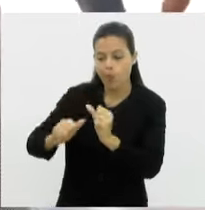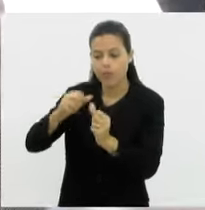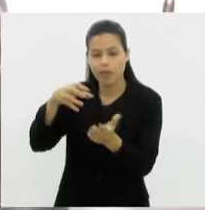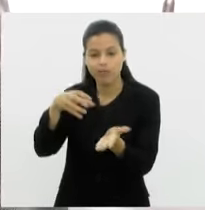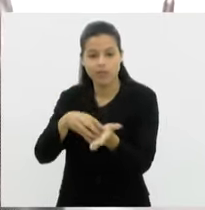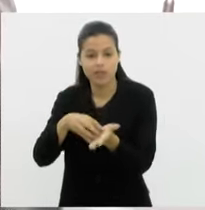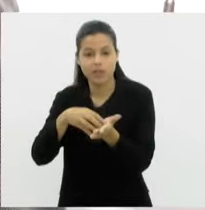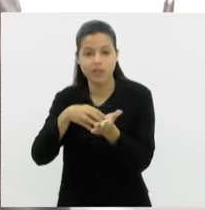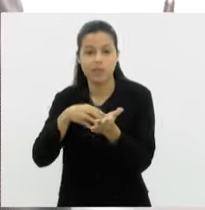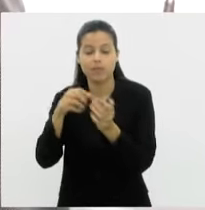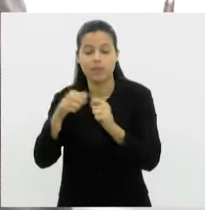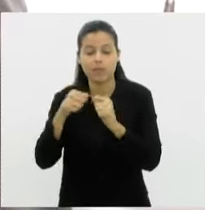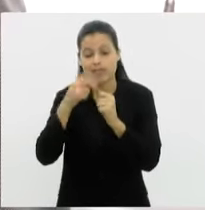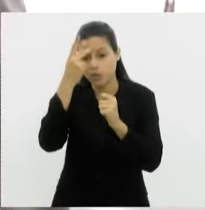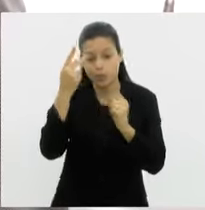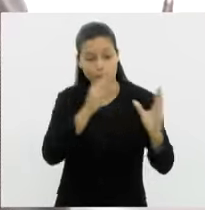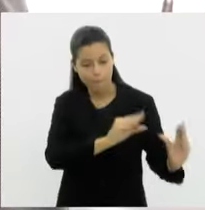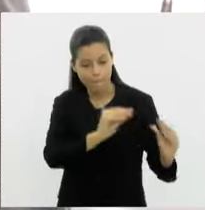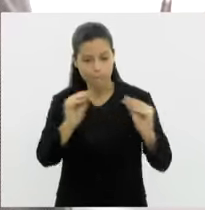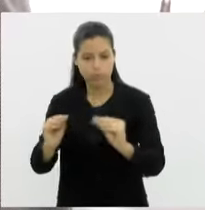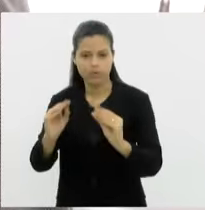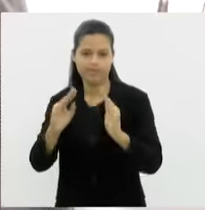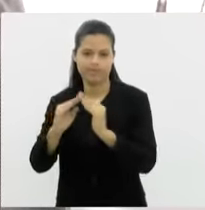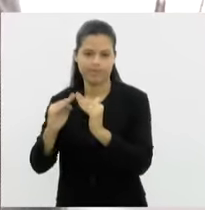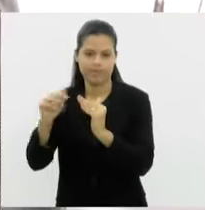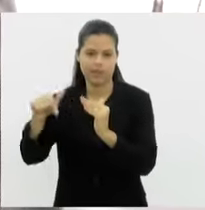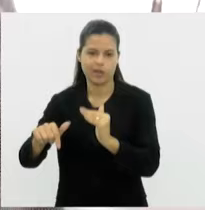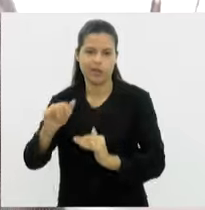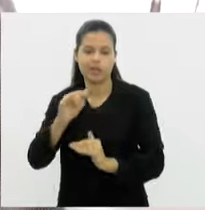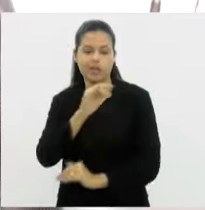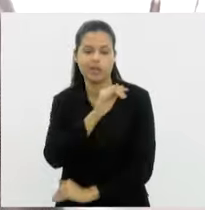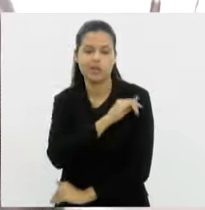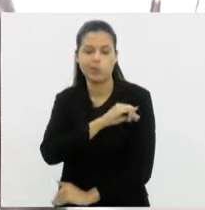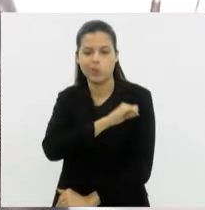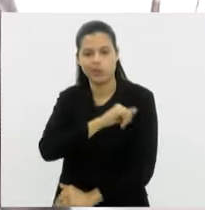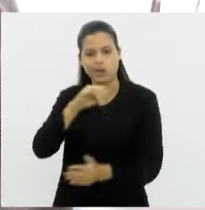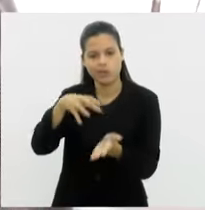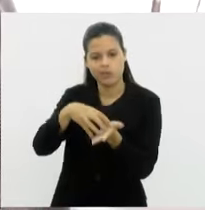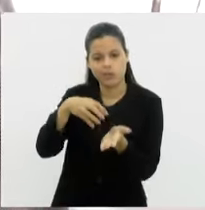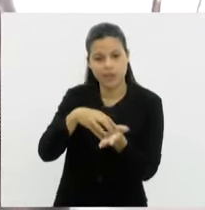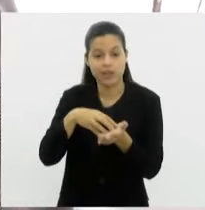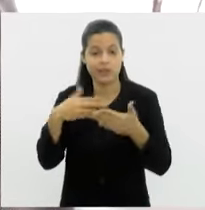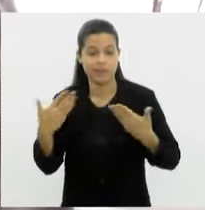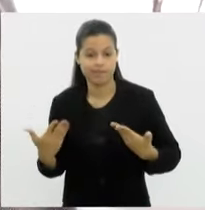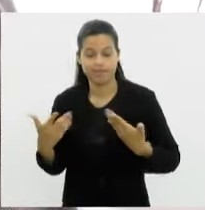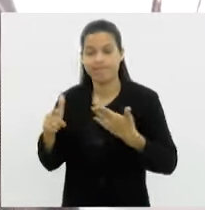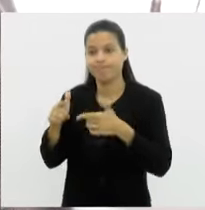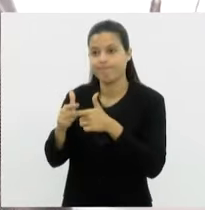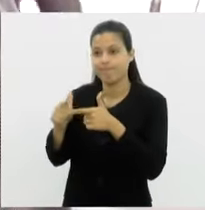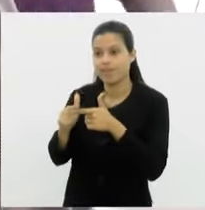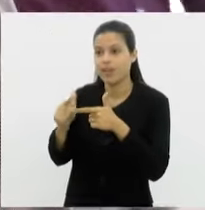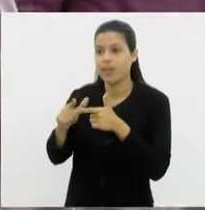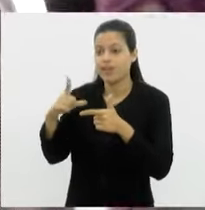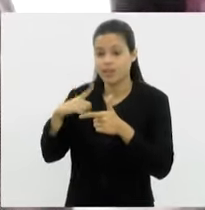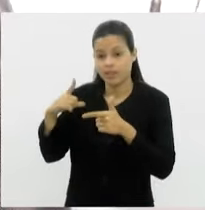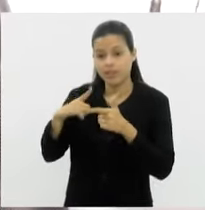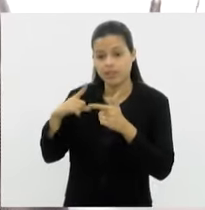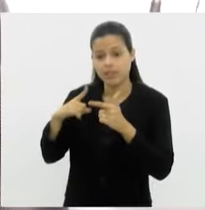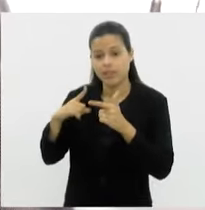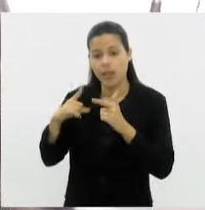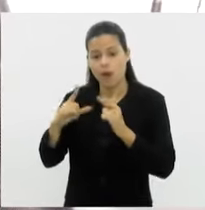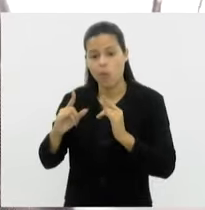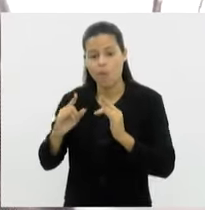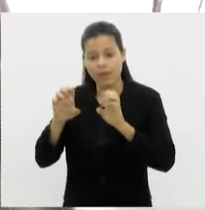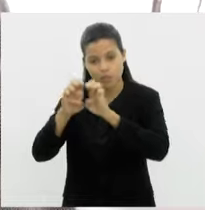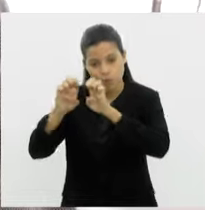centro? É exatamente esse o desafio. O centro do Rio é uma região da cidade com uma infraestrutura melhor possível, né?